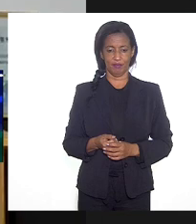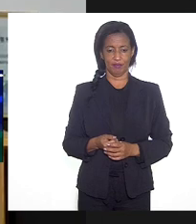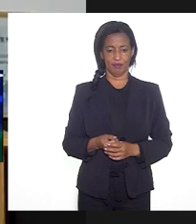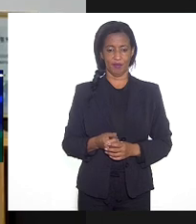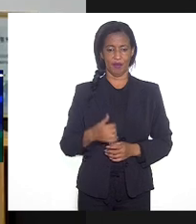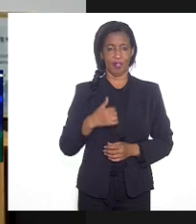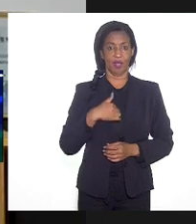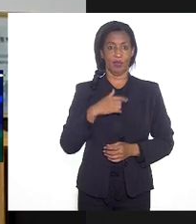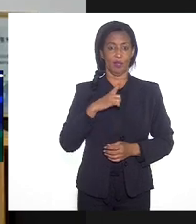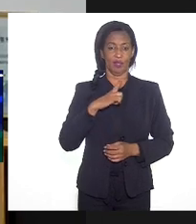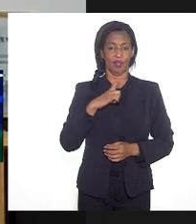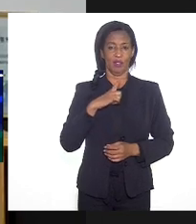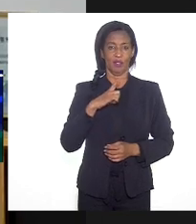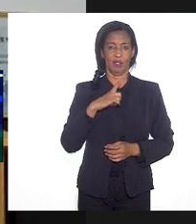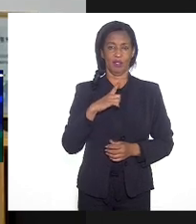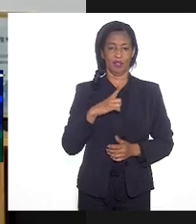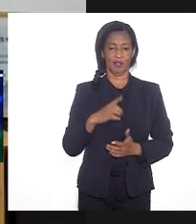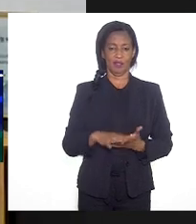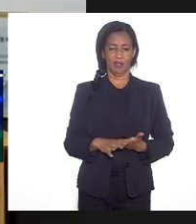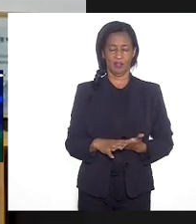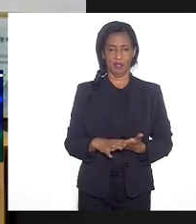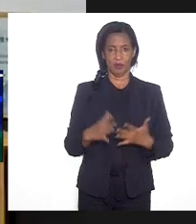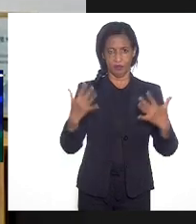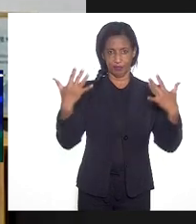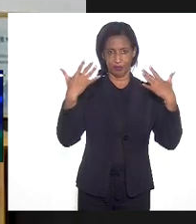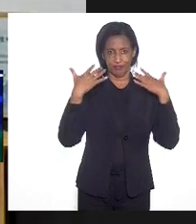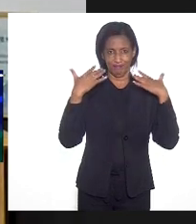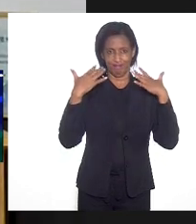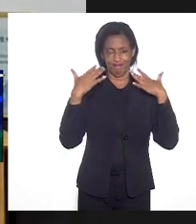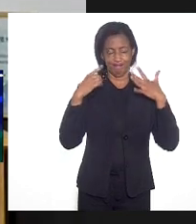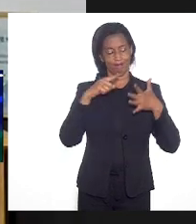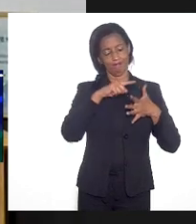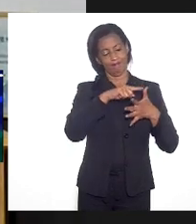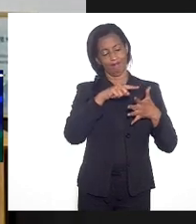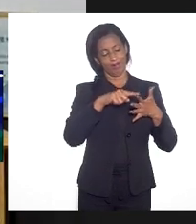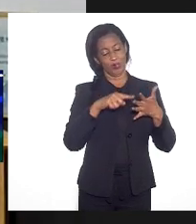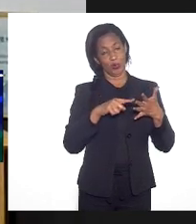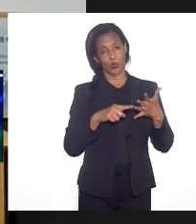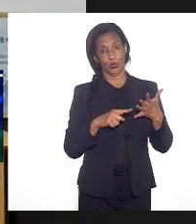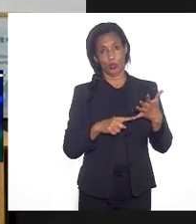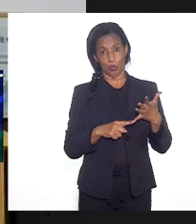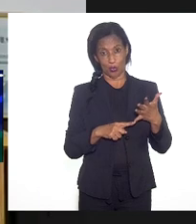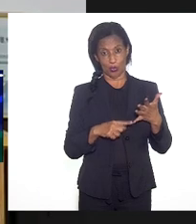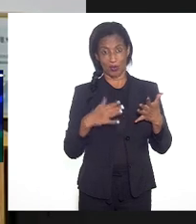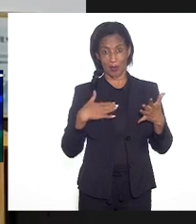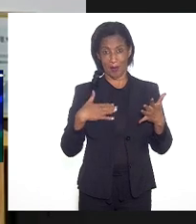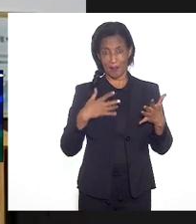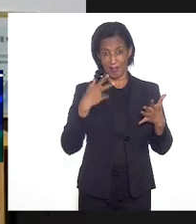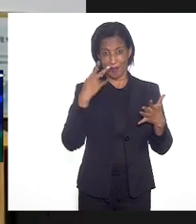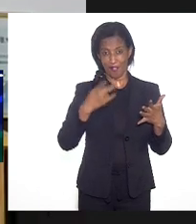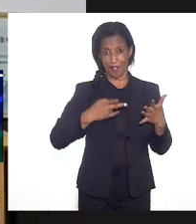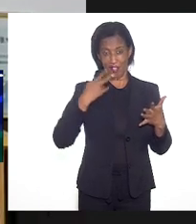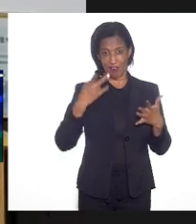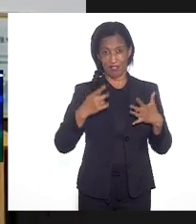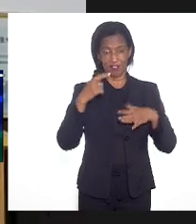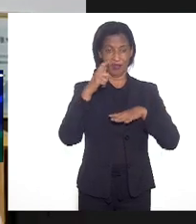eu tenho que chamar a atenção para alguns pontos, então a minha fala neste